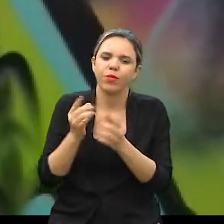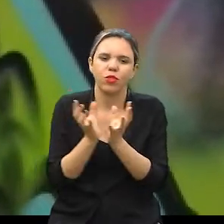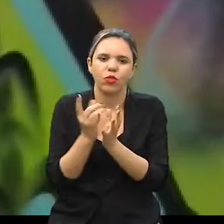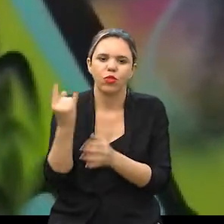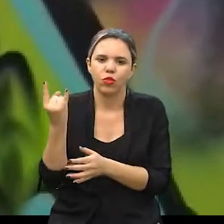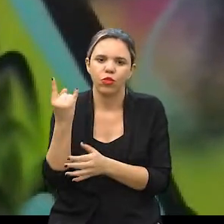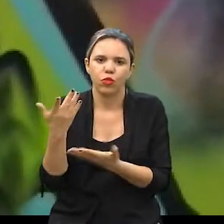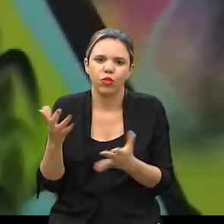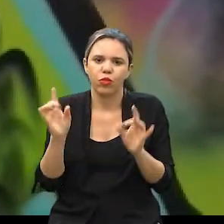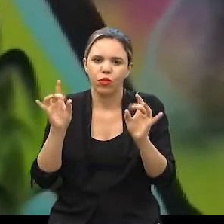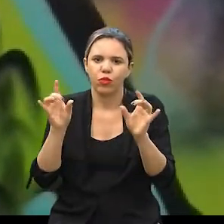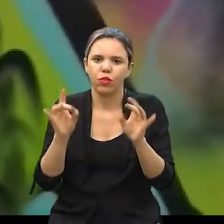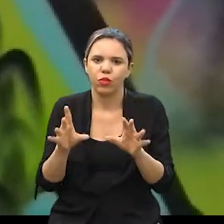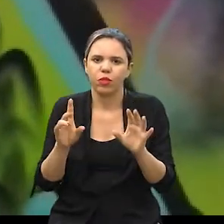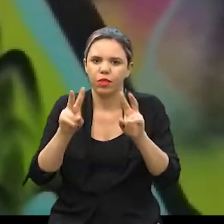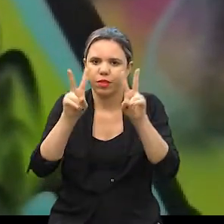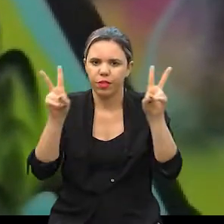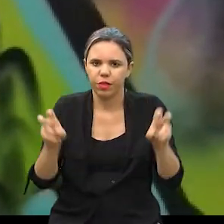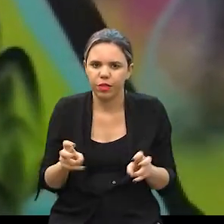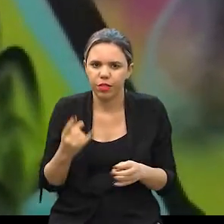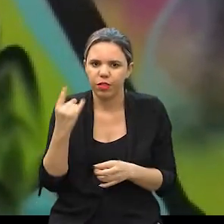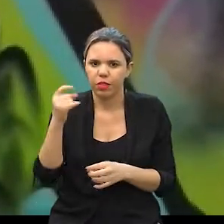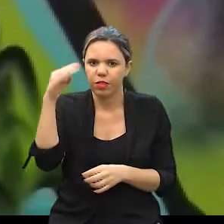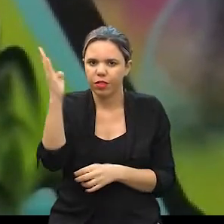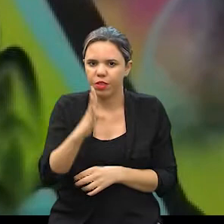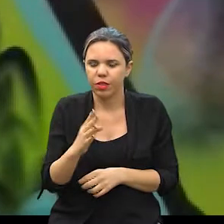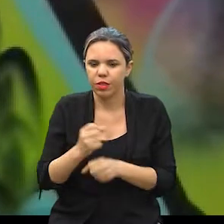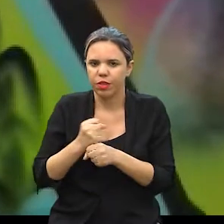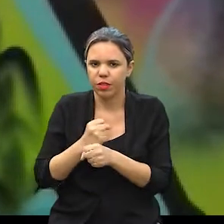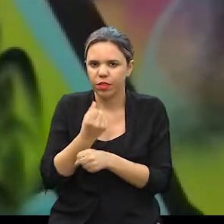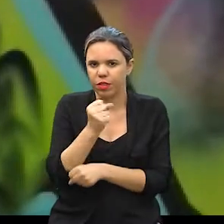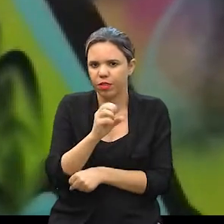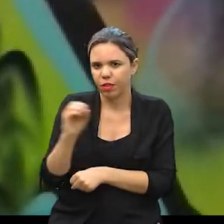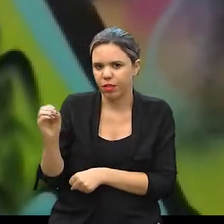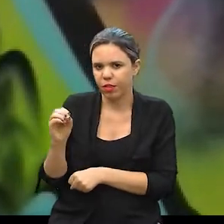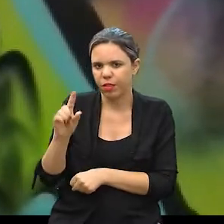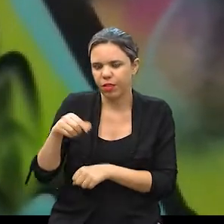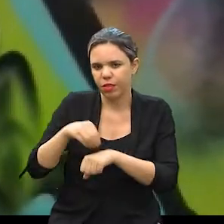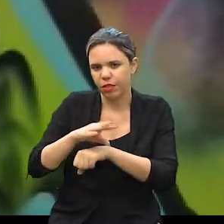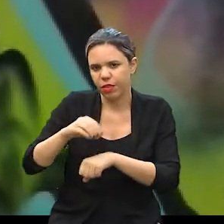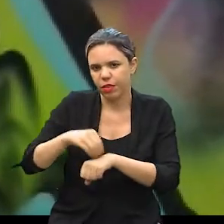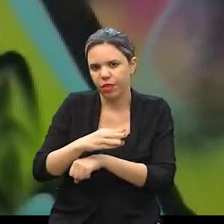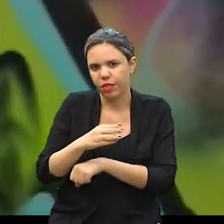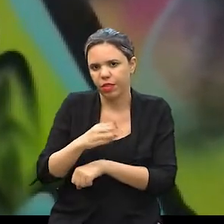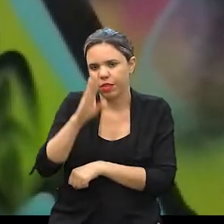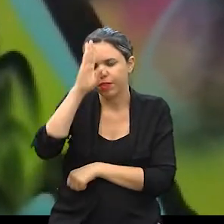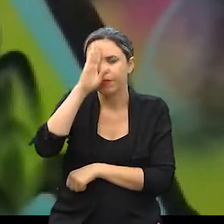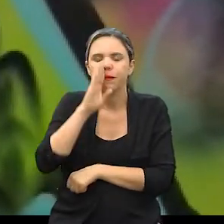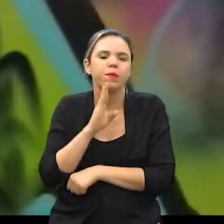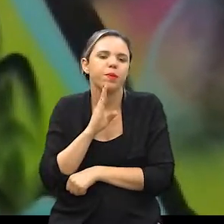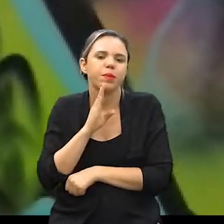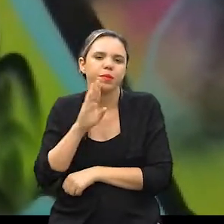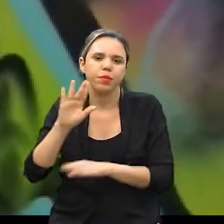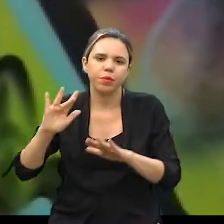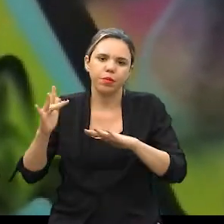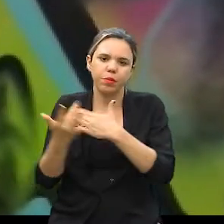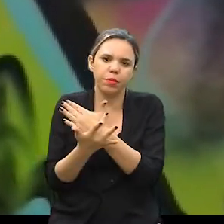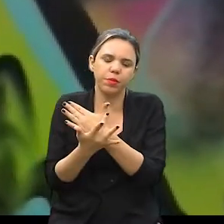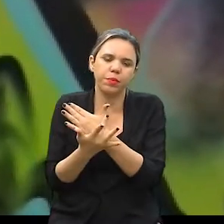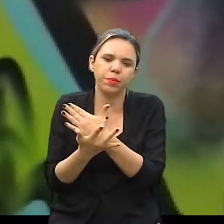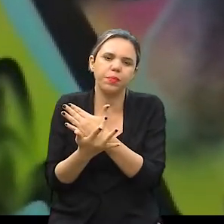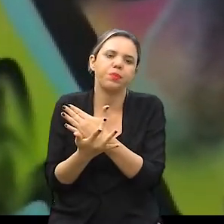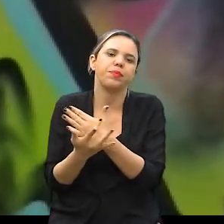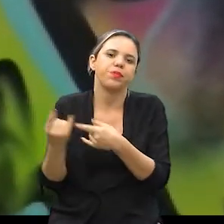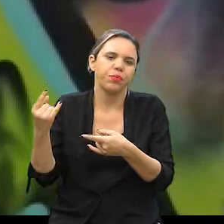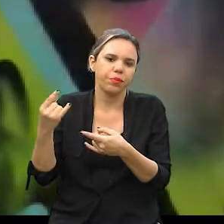Rock, especial temática Rock Nacional dos anos 80, que será transmitida de forma gratuita nas redes sociais da Orquestra